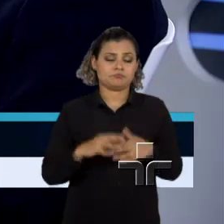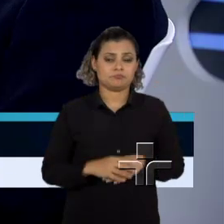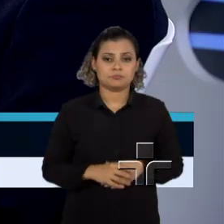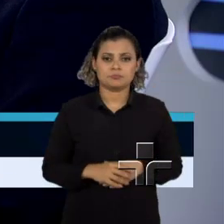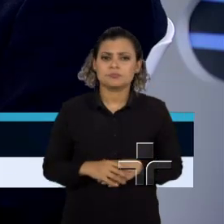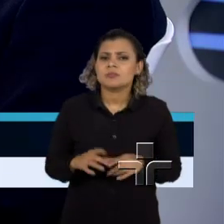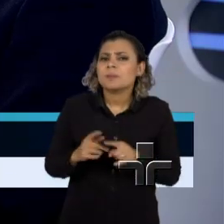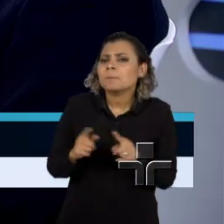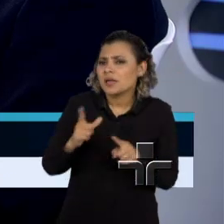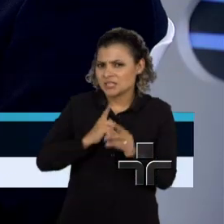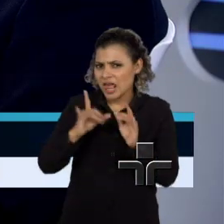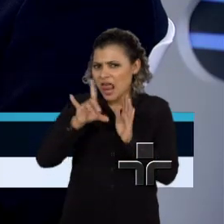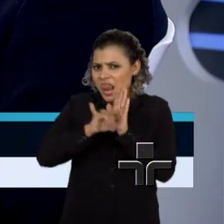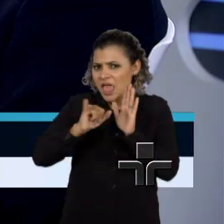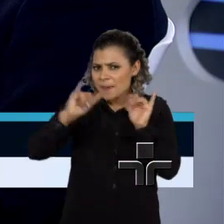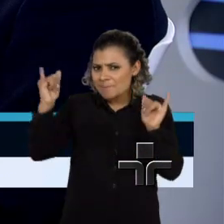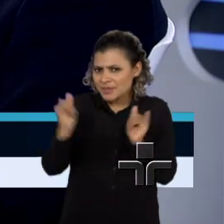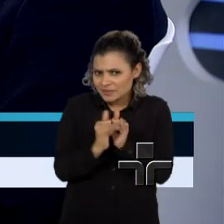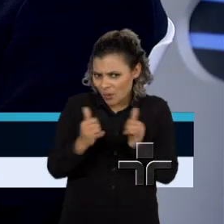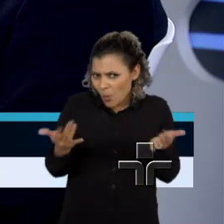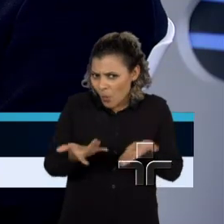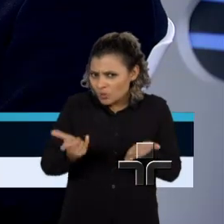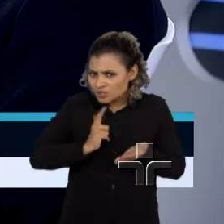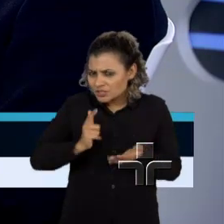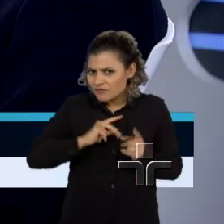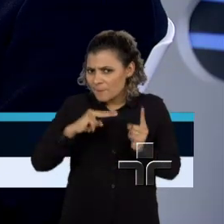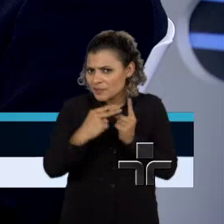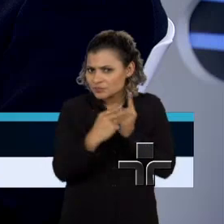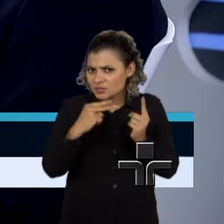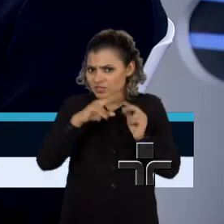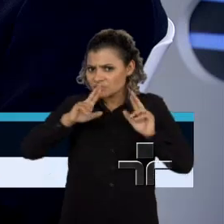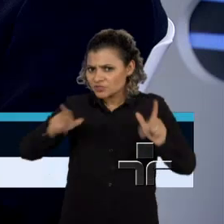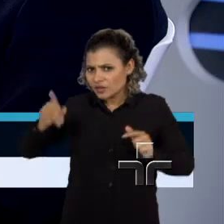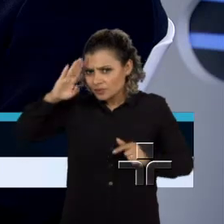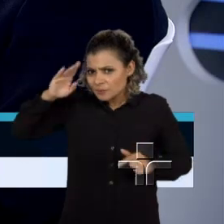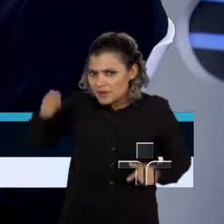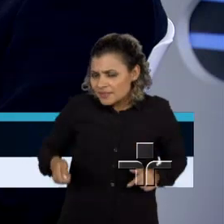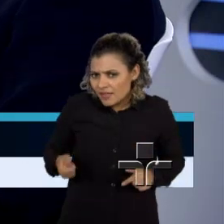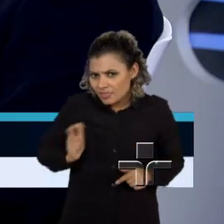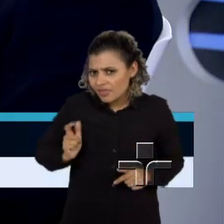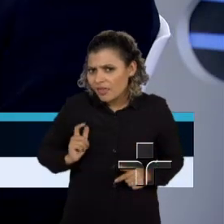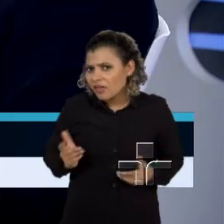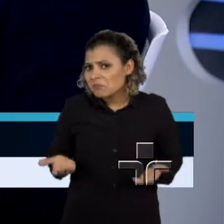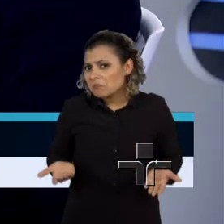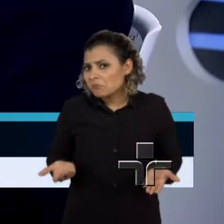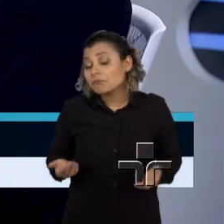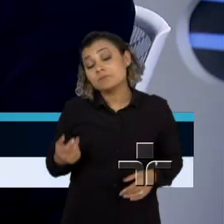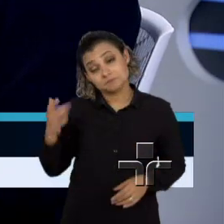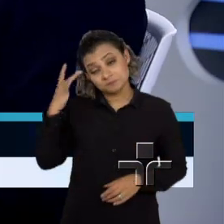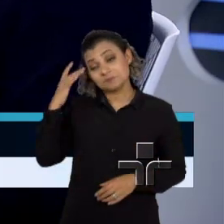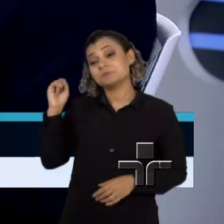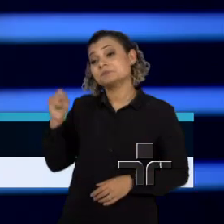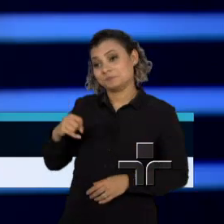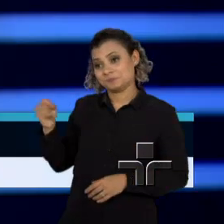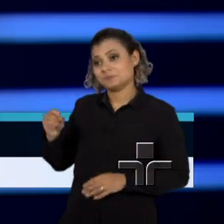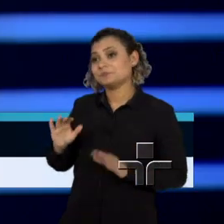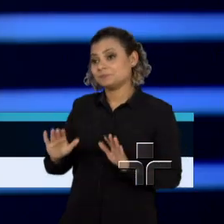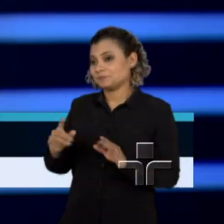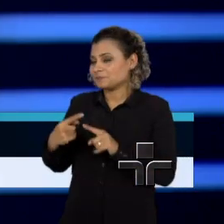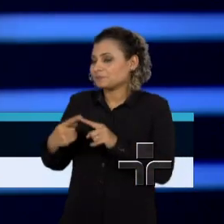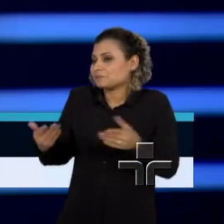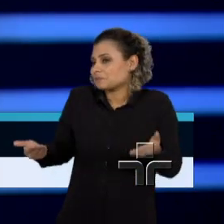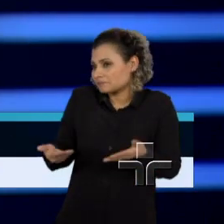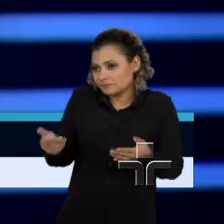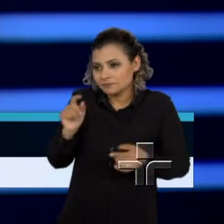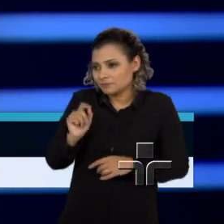fosse pela lei da anistia, poderíamos hoje ter uma visão diferente do regime militar? Eu acho que sim, Agora, eu